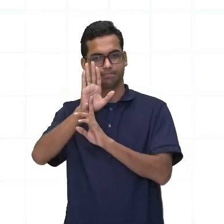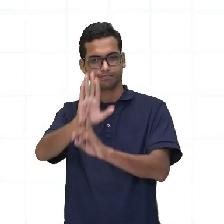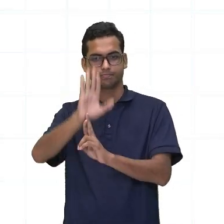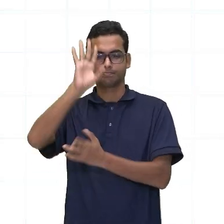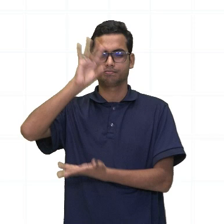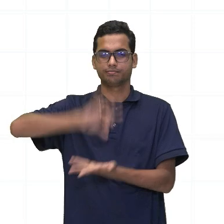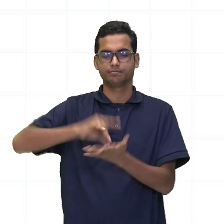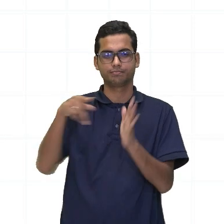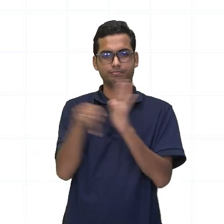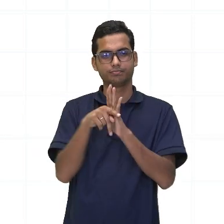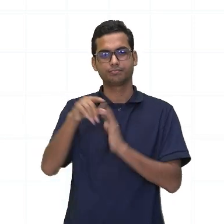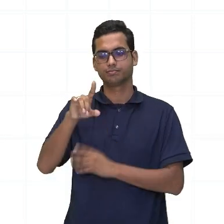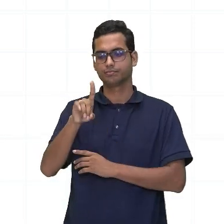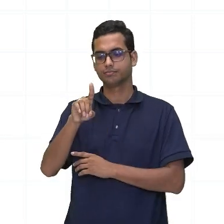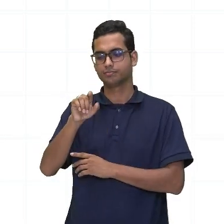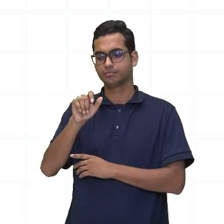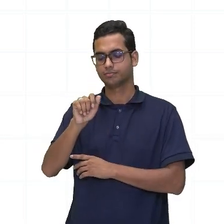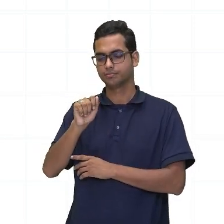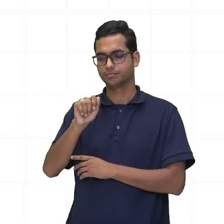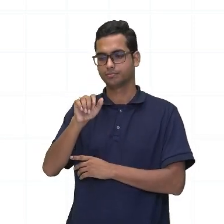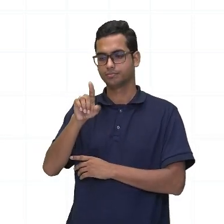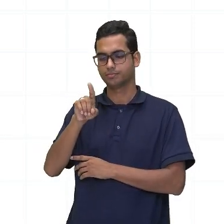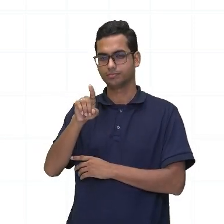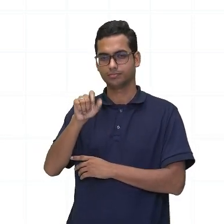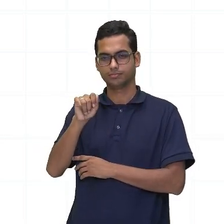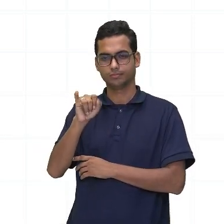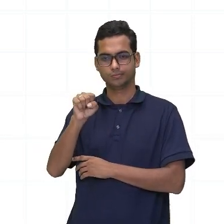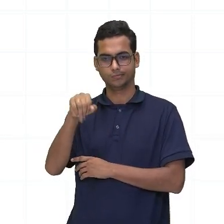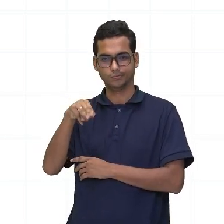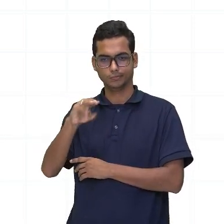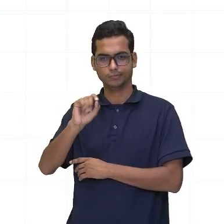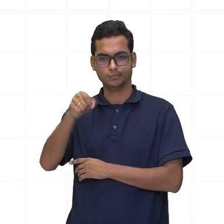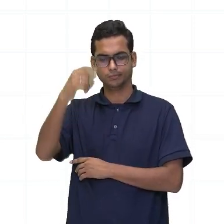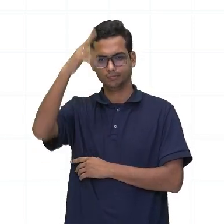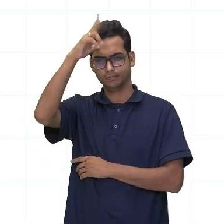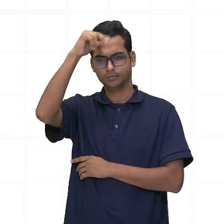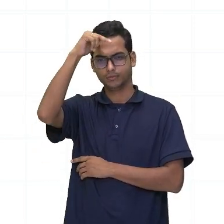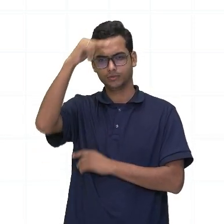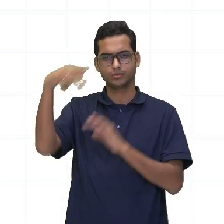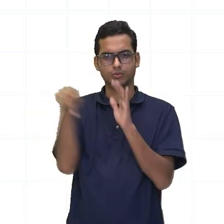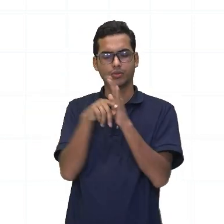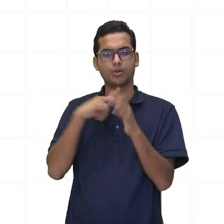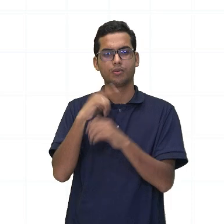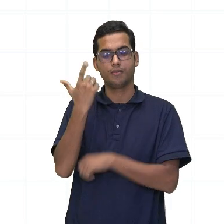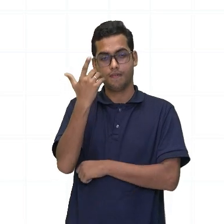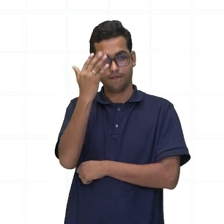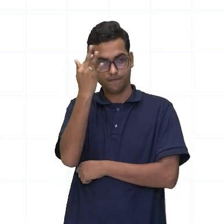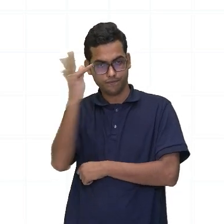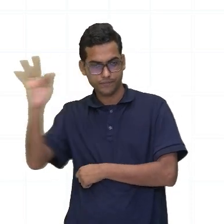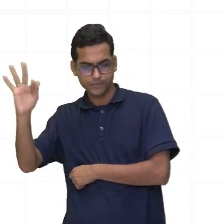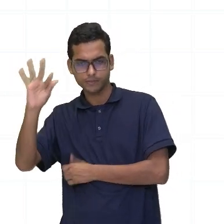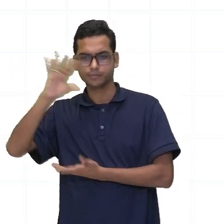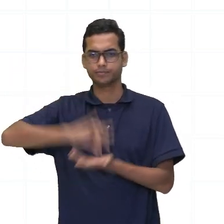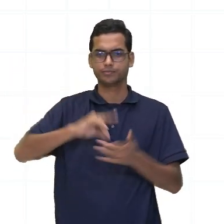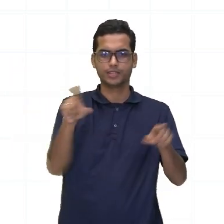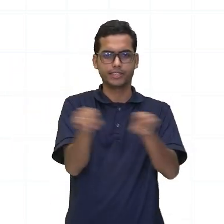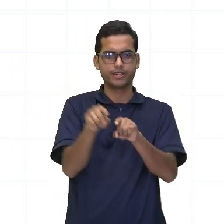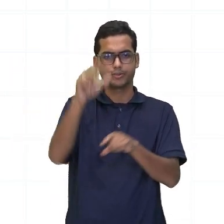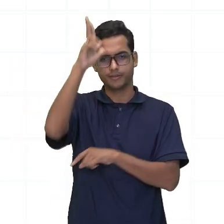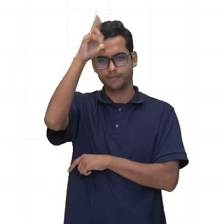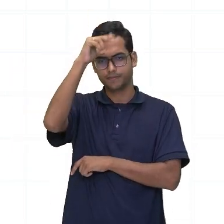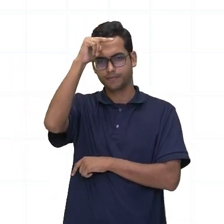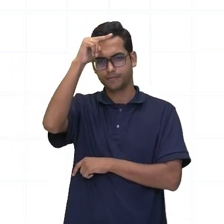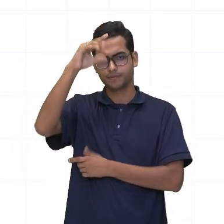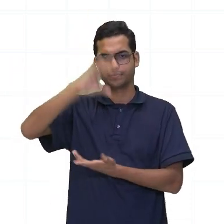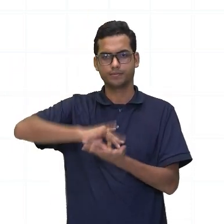do dadaísmo na França, criada em 1917, sendo atreladas ao artista Marcel Duchamp, que